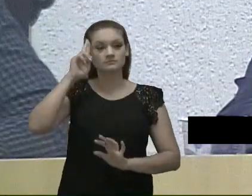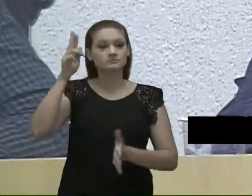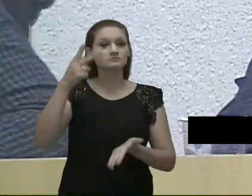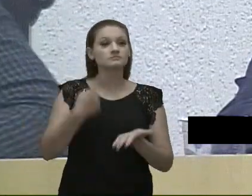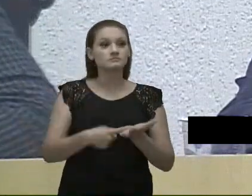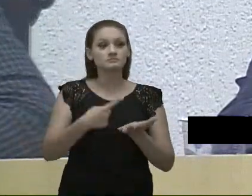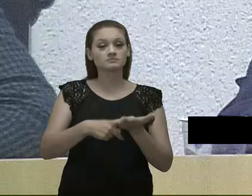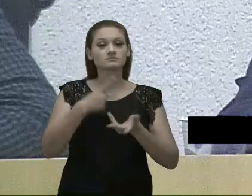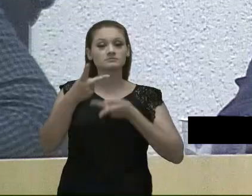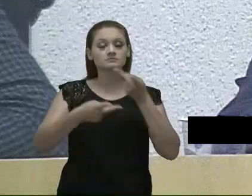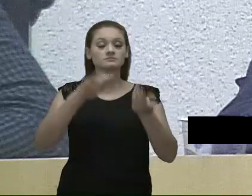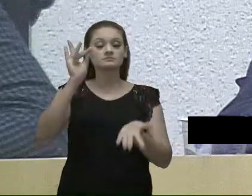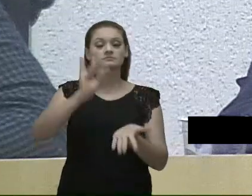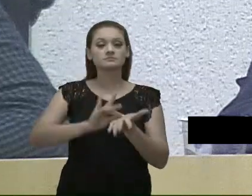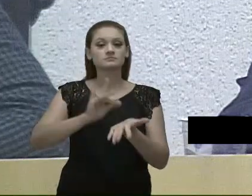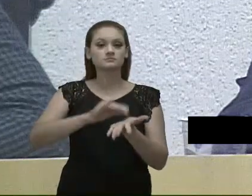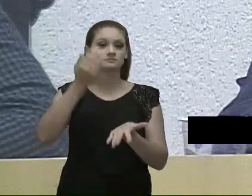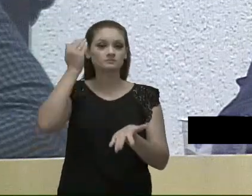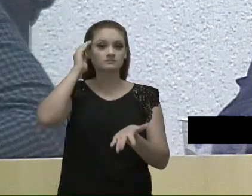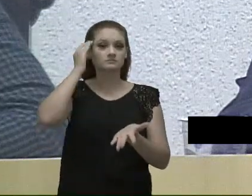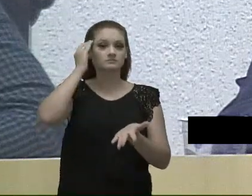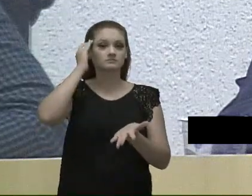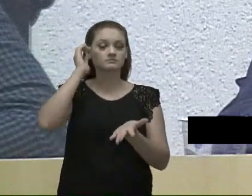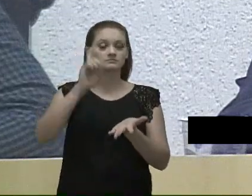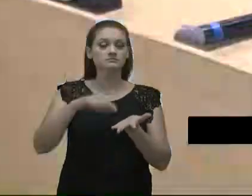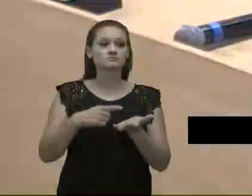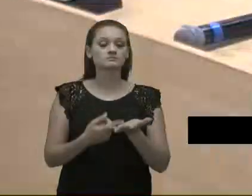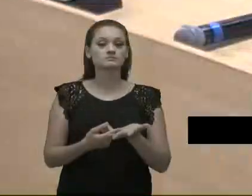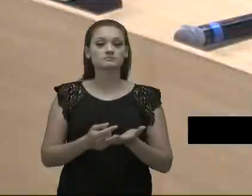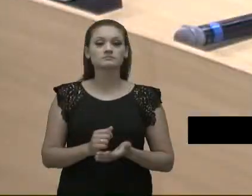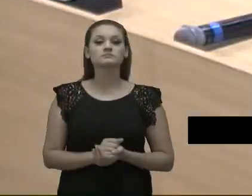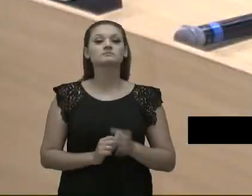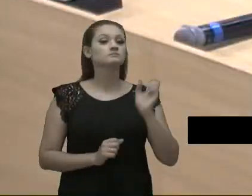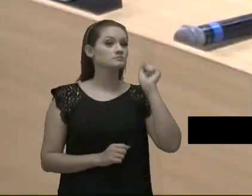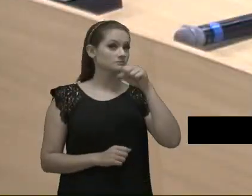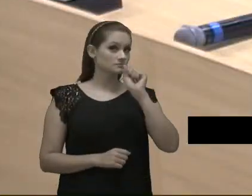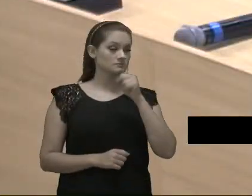dizer a verdade e tem ciência das consequências em caso de mentiras? Sim.